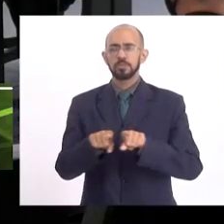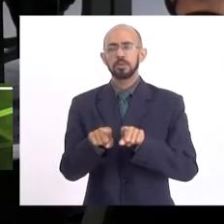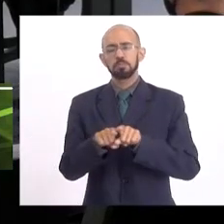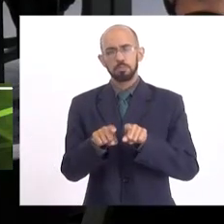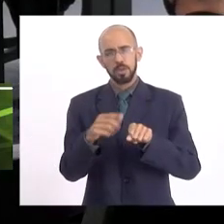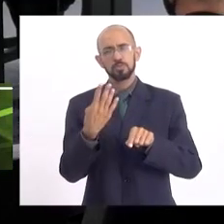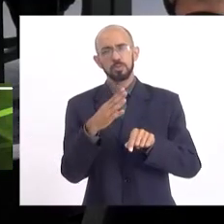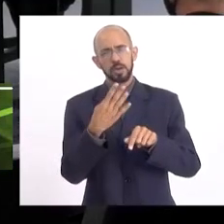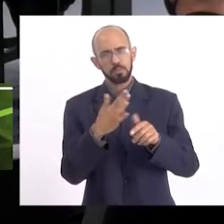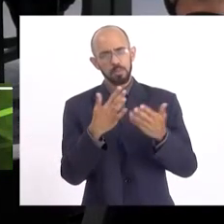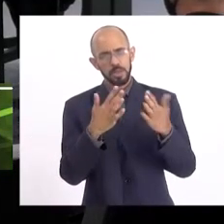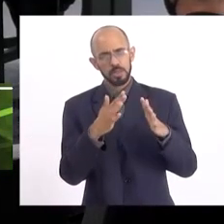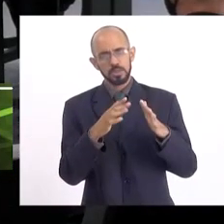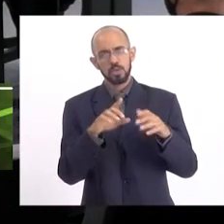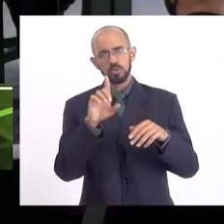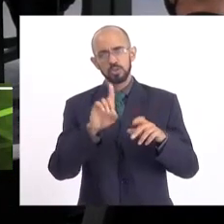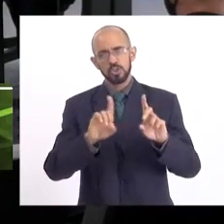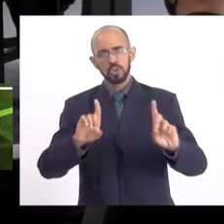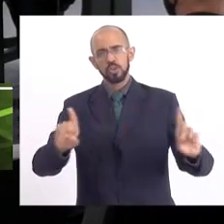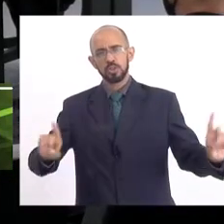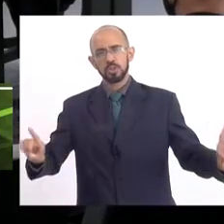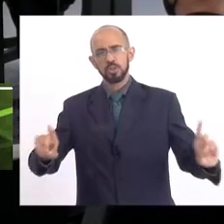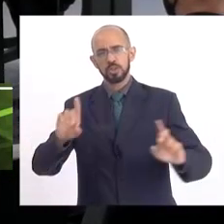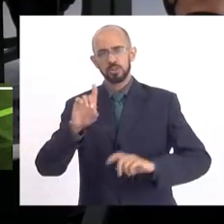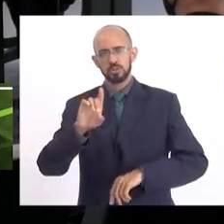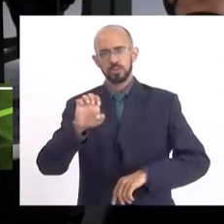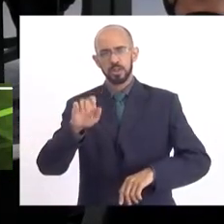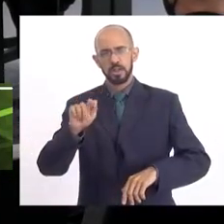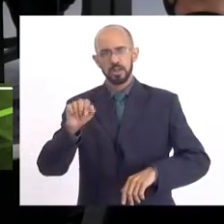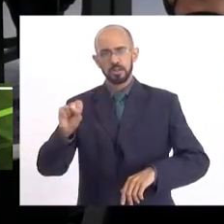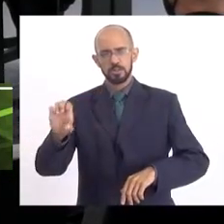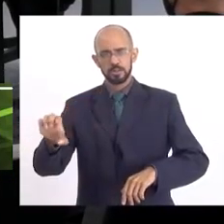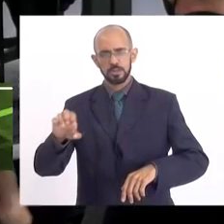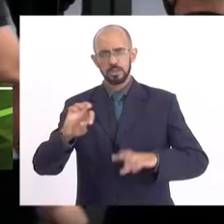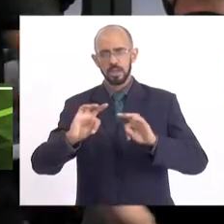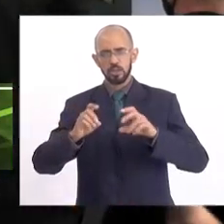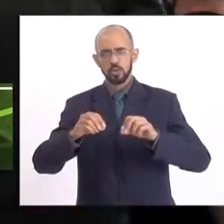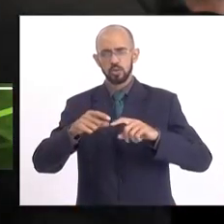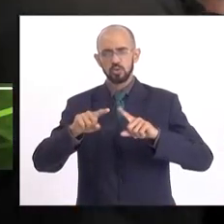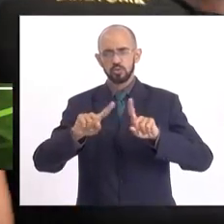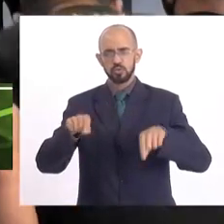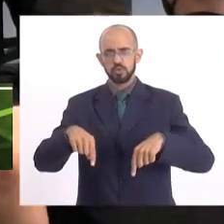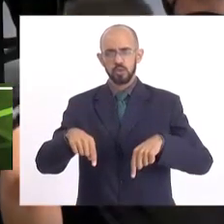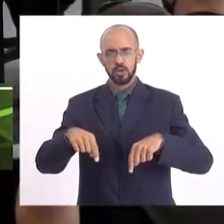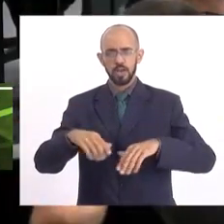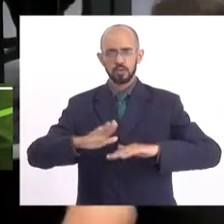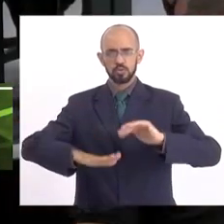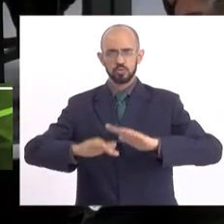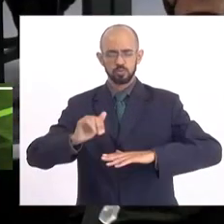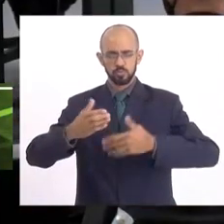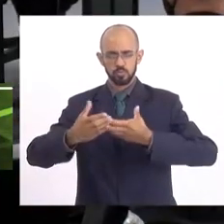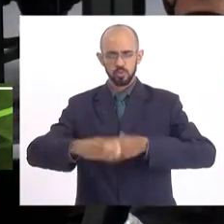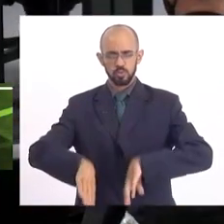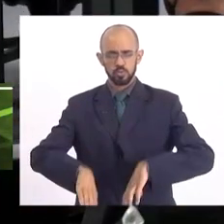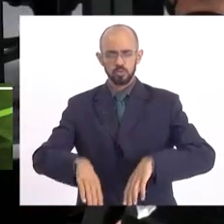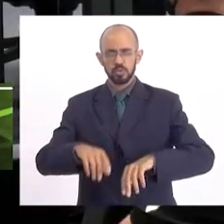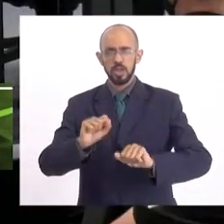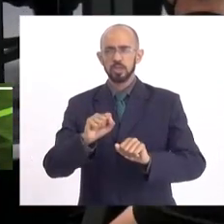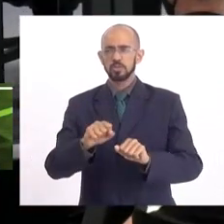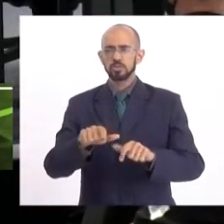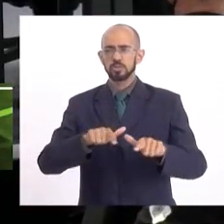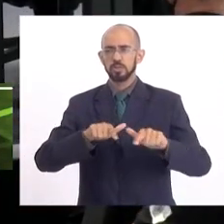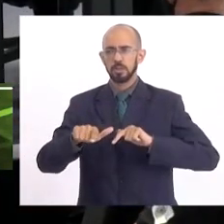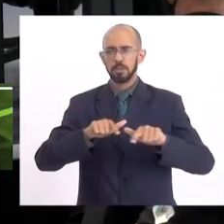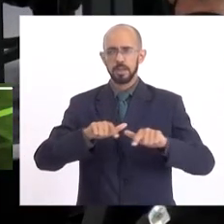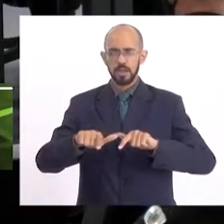do Degas, à diretoria do Degas, cumprimentar todos os servidores de carreira, todos aqueles que trabalharam efetivamente